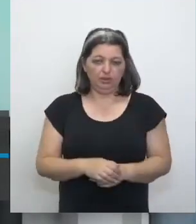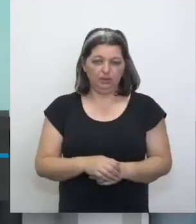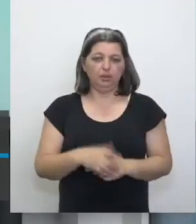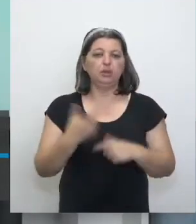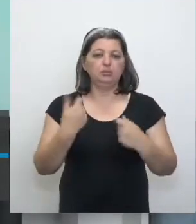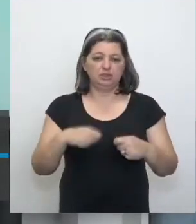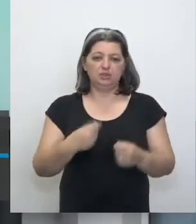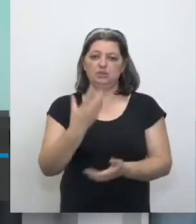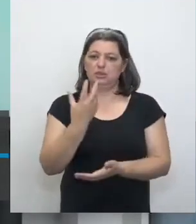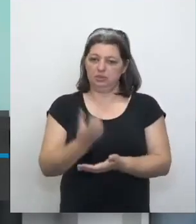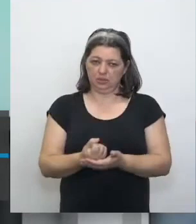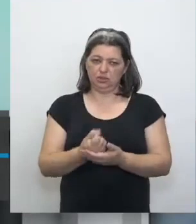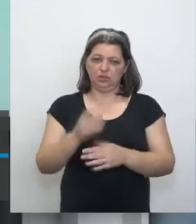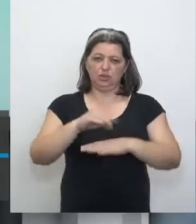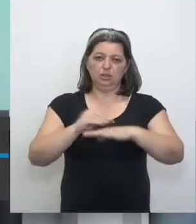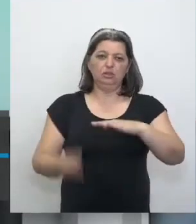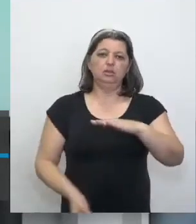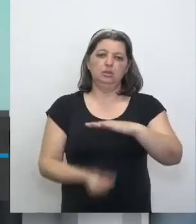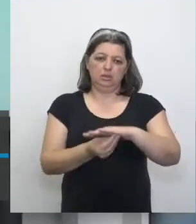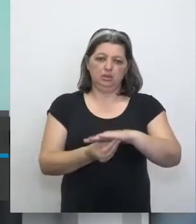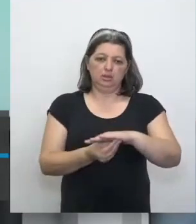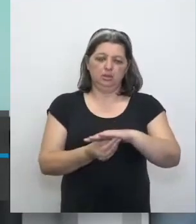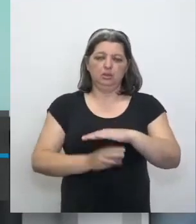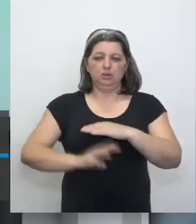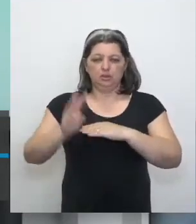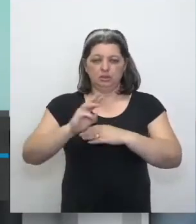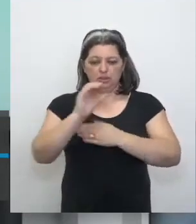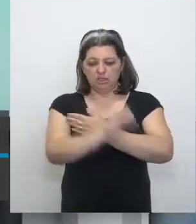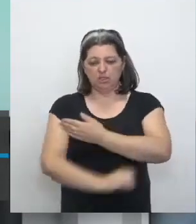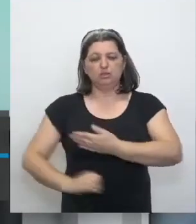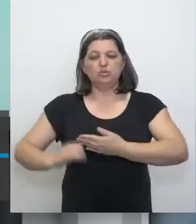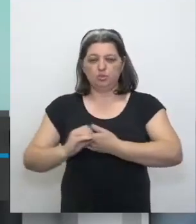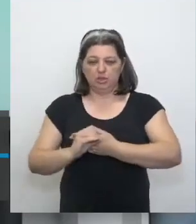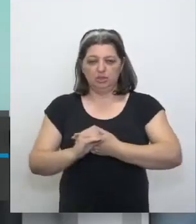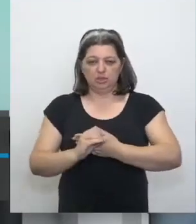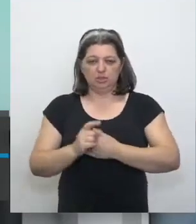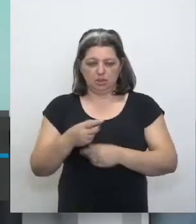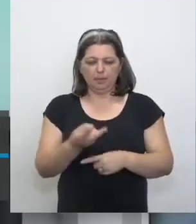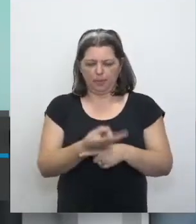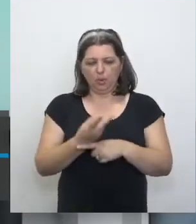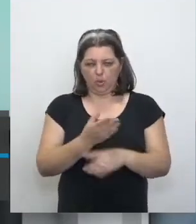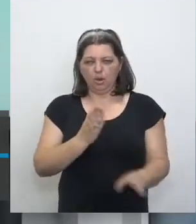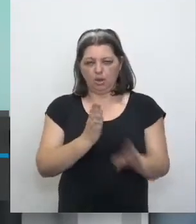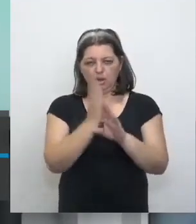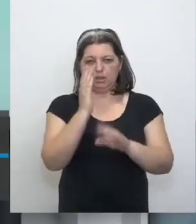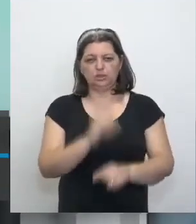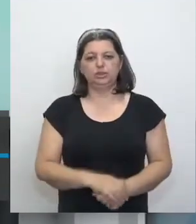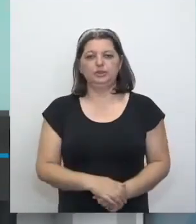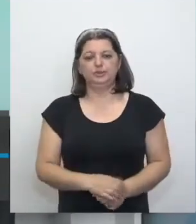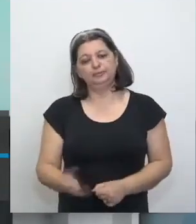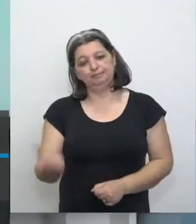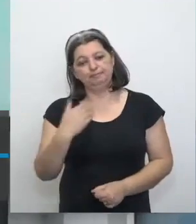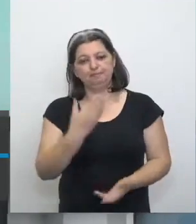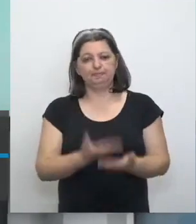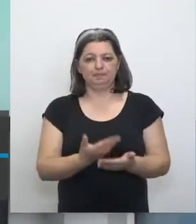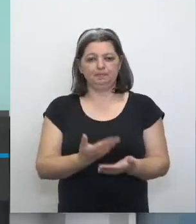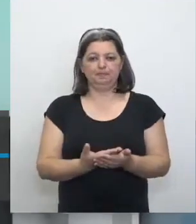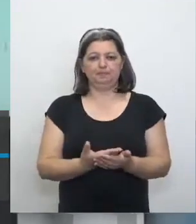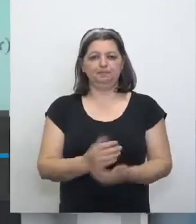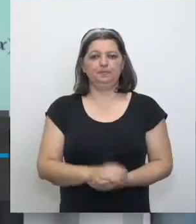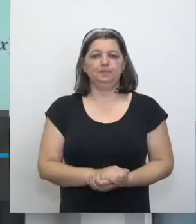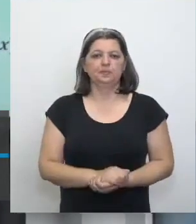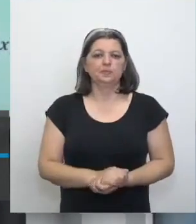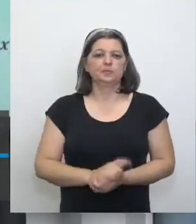baixar ele lá no repositório, no site do Centro de Mídias, tá bom? Procure o que você acha. E vamos então para a nossa aula, algoritmo